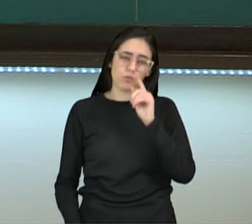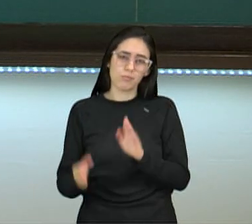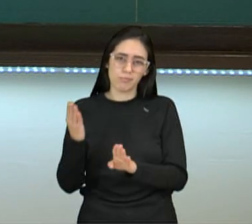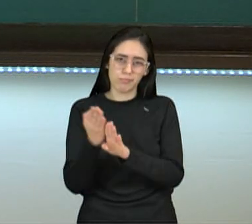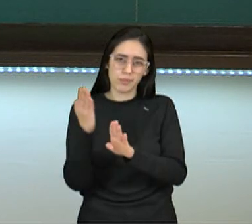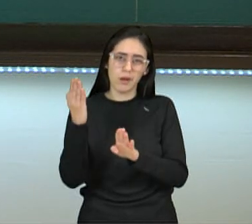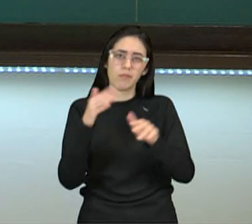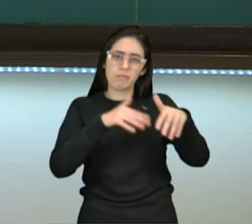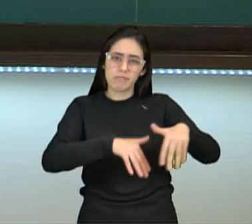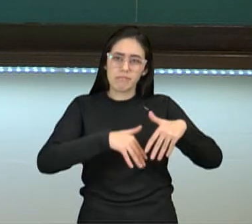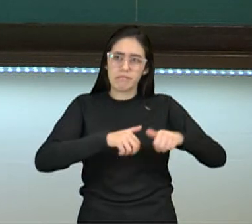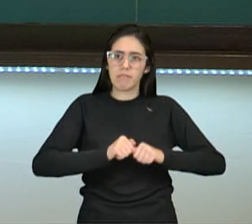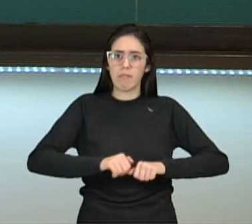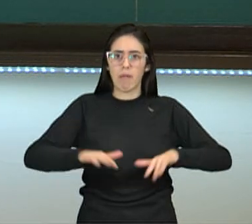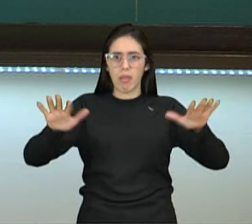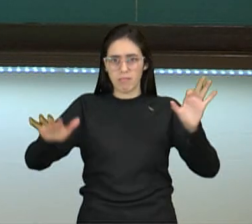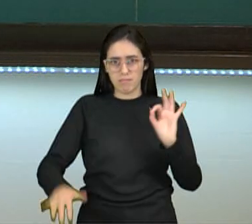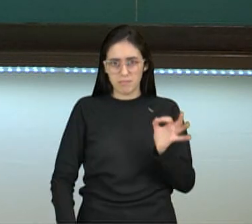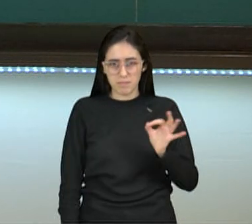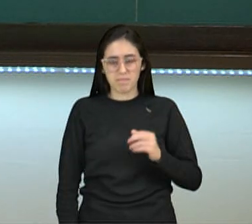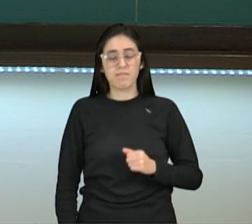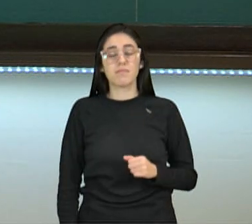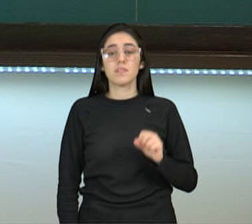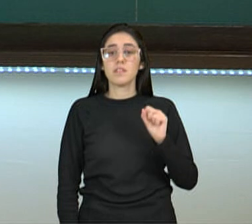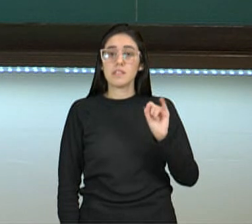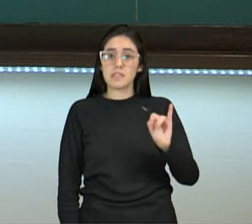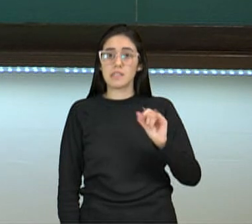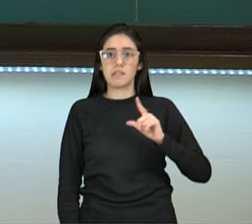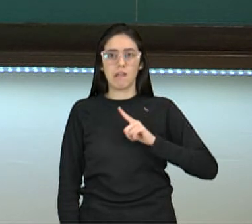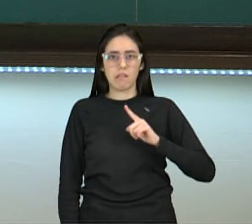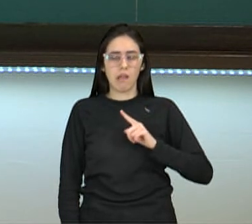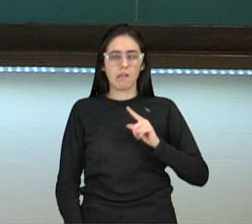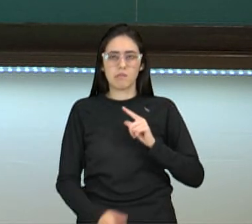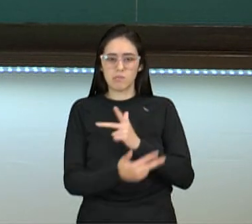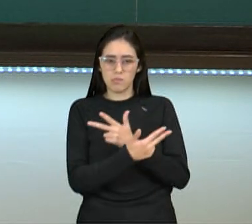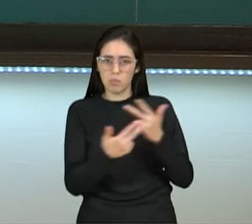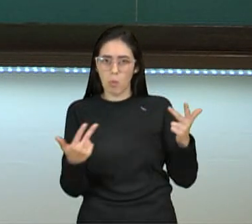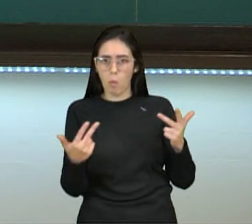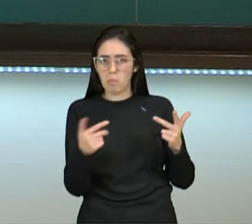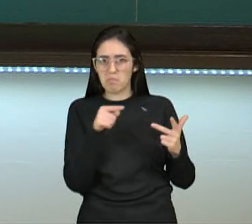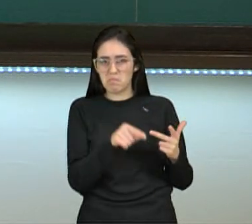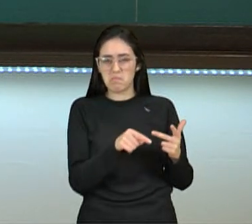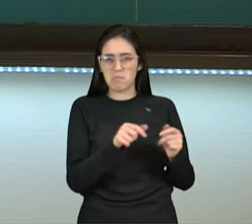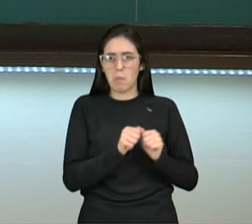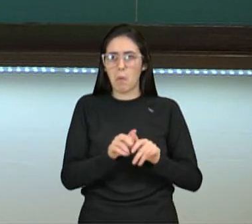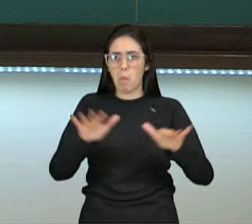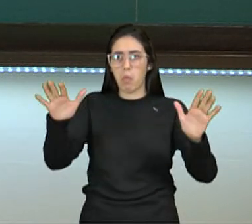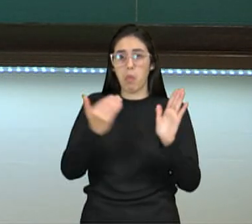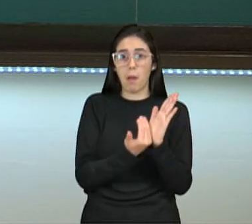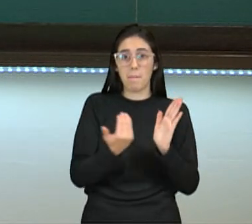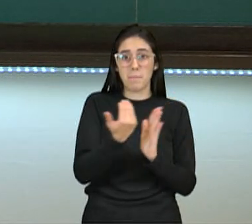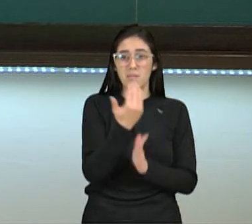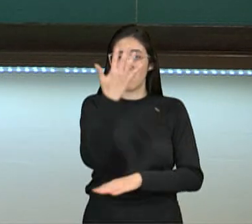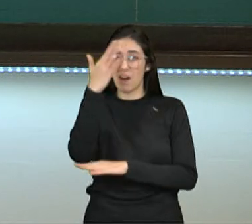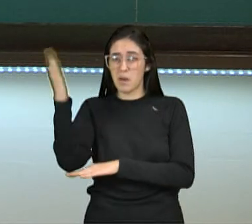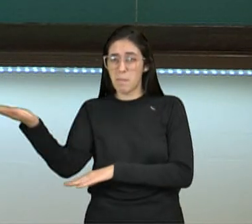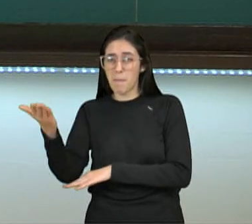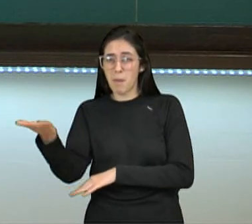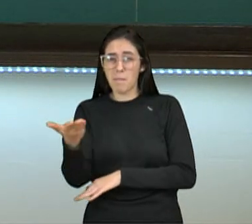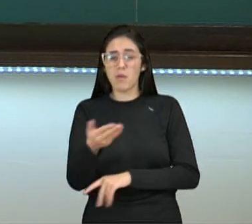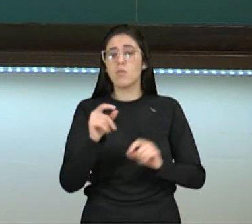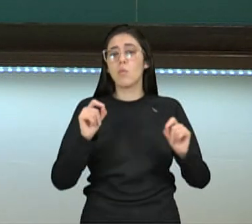forma de ocupação do espaço geográfico. Se eu tenho ampliação de uma atividade, se eu tenho a retirada da floresta, por exemplo, eu vou ter